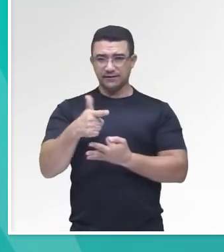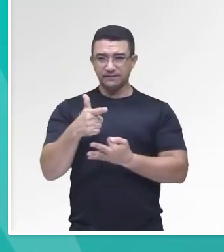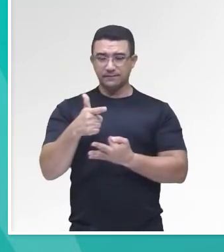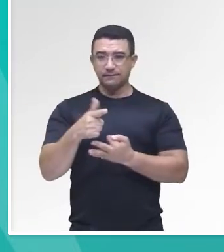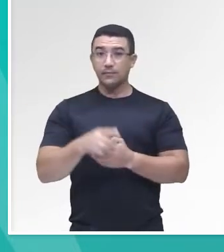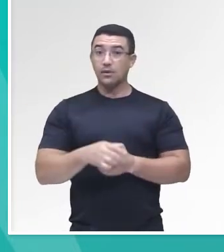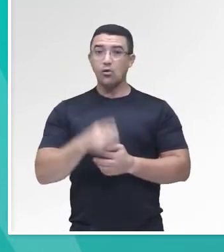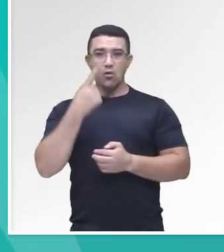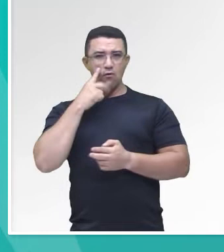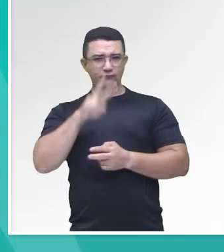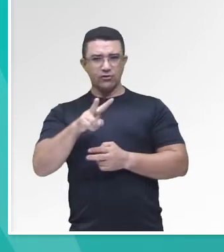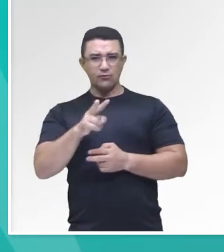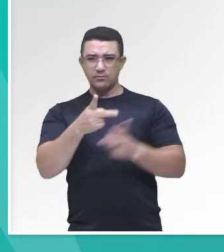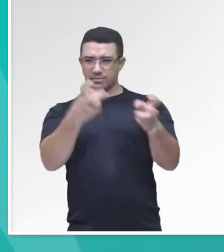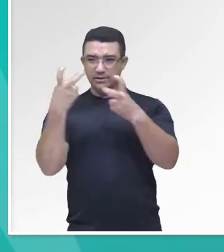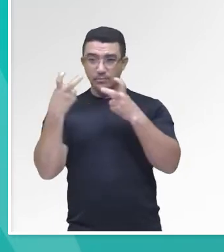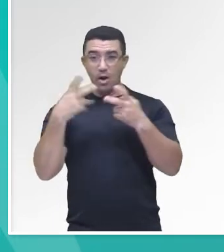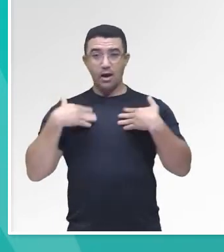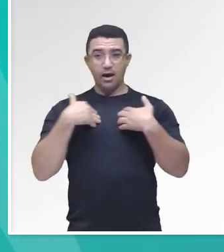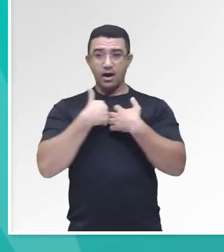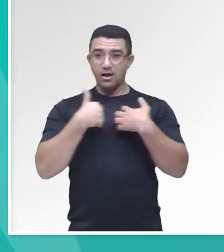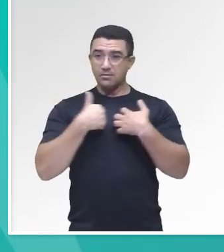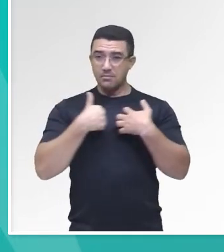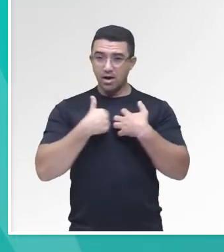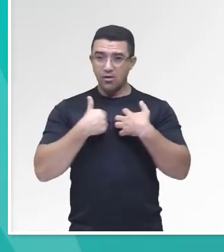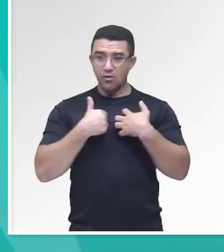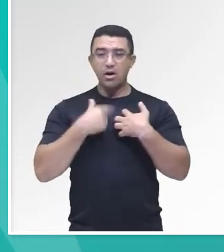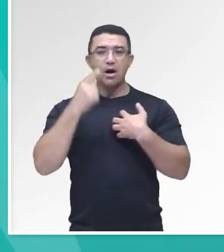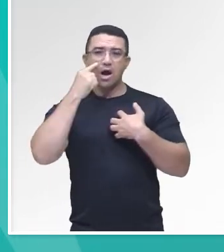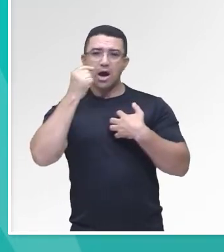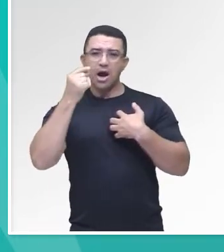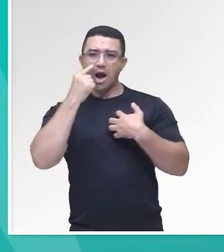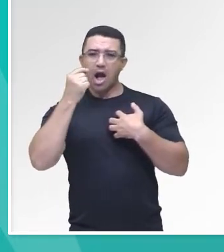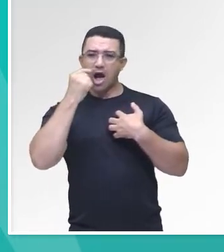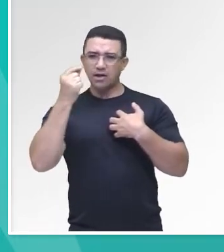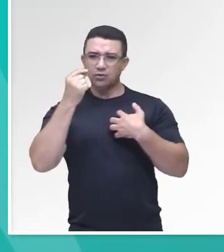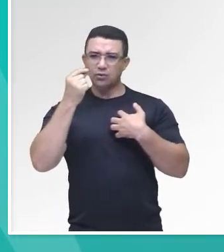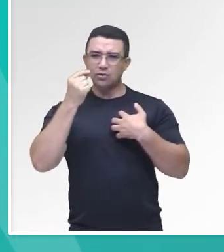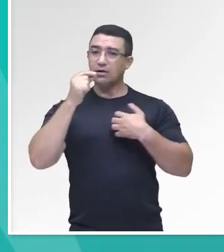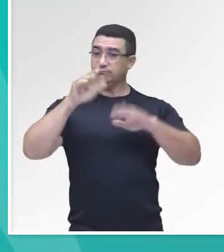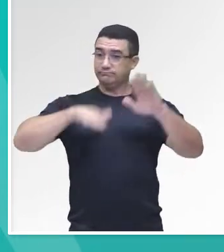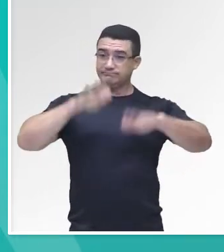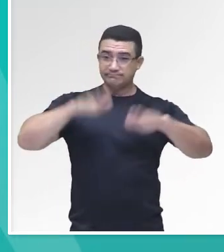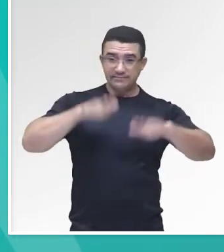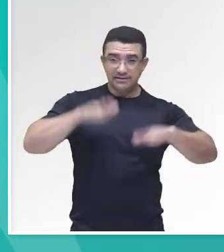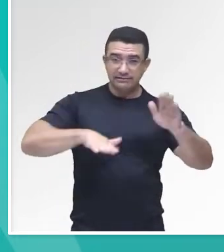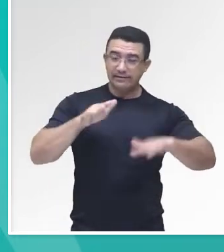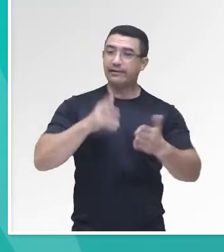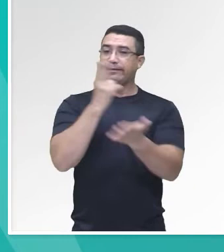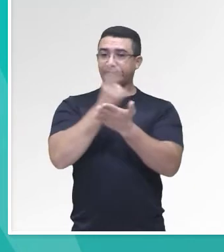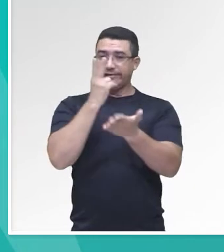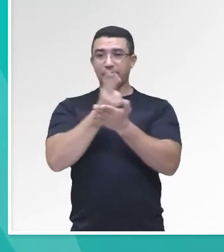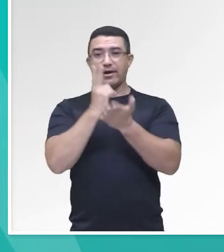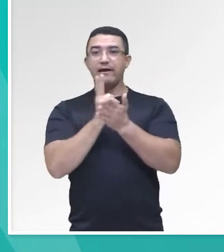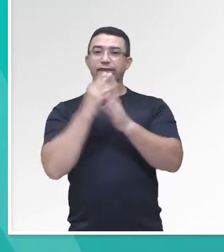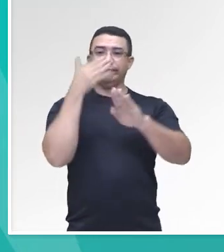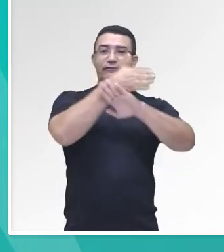animal, né? Não tem, às vezes, um animal que fica... Um gatinho que sempre quer visitar a nossa casa,